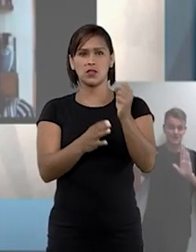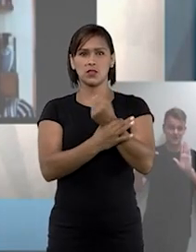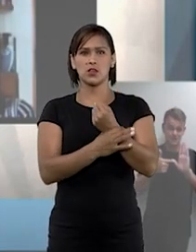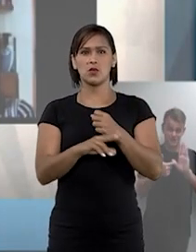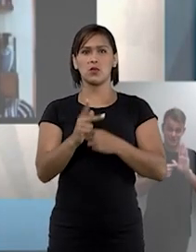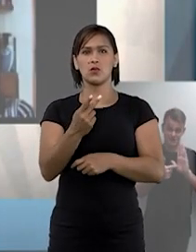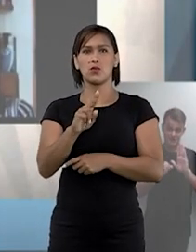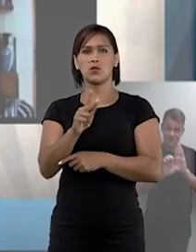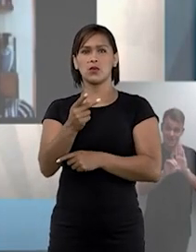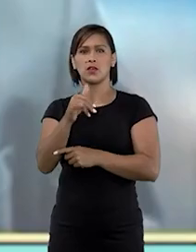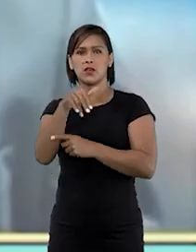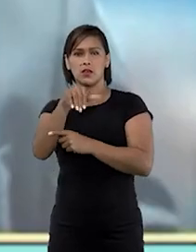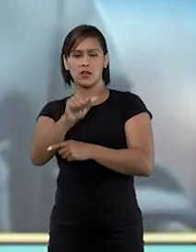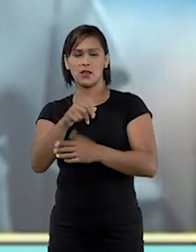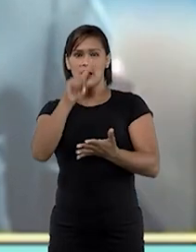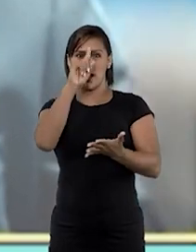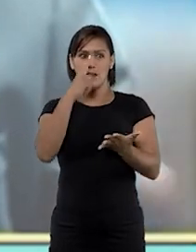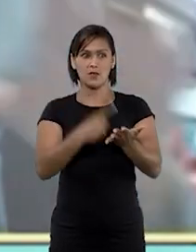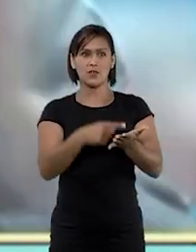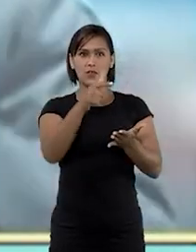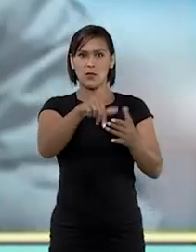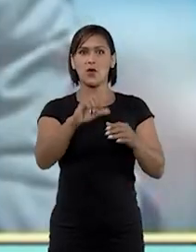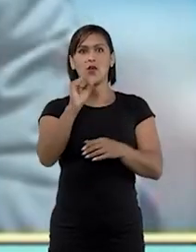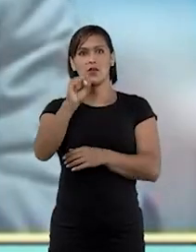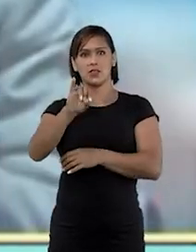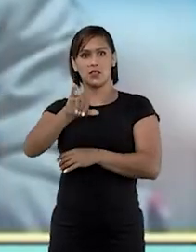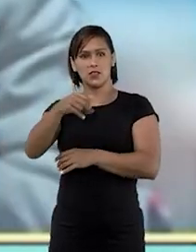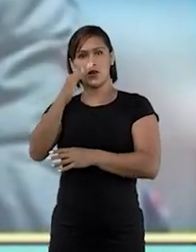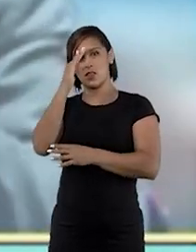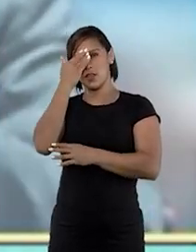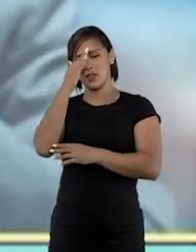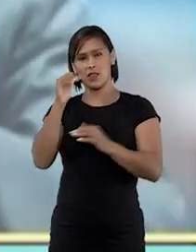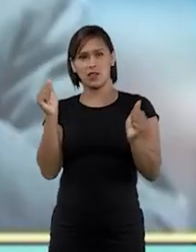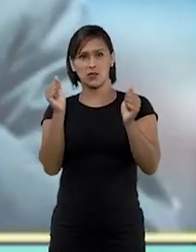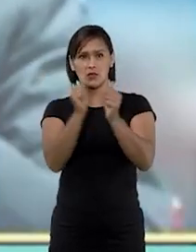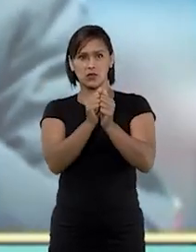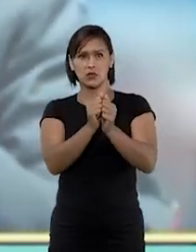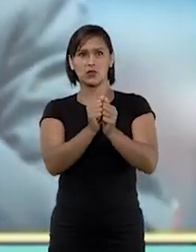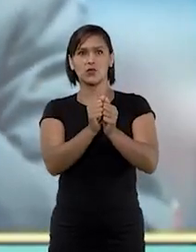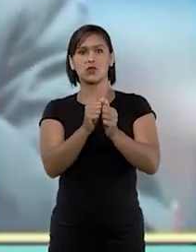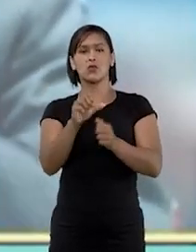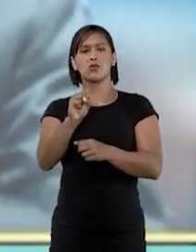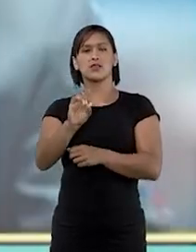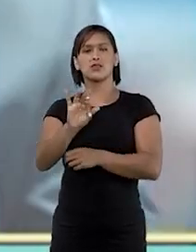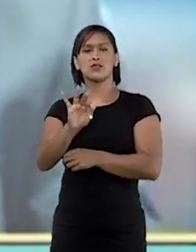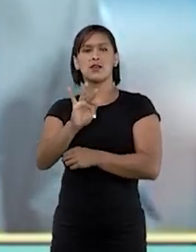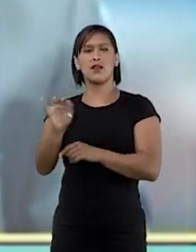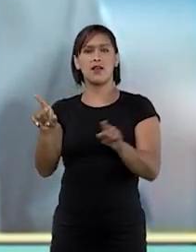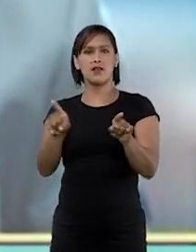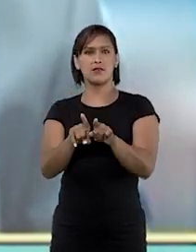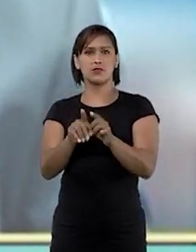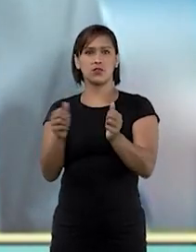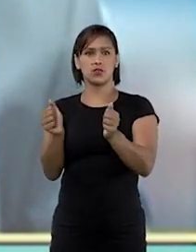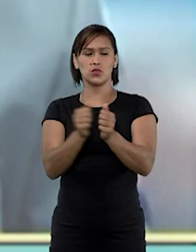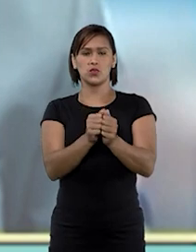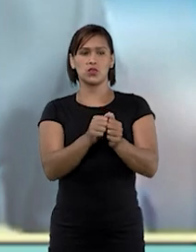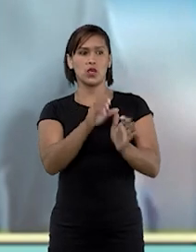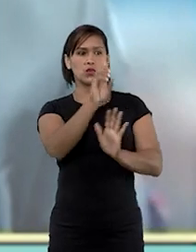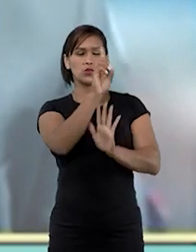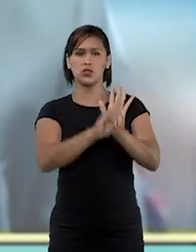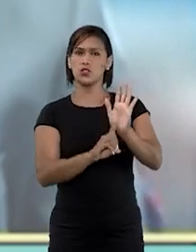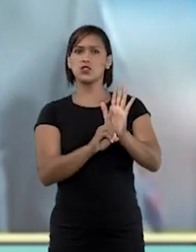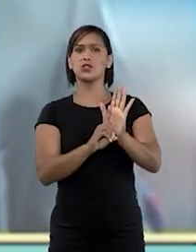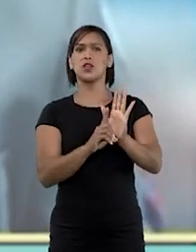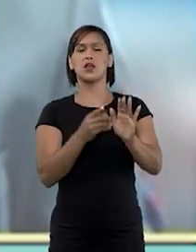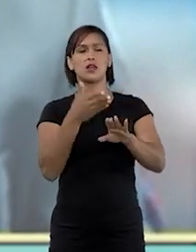segurança Ministro Sérgio kukina afirmou que o STJ entende em consonância com presidentes do Supremo Tribunal Federal que o